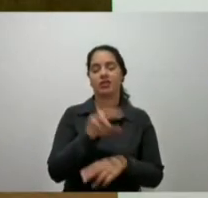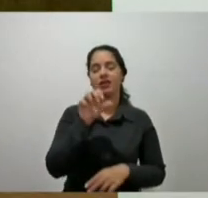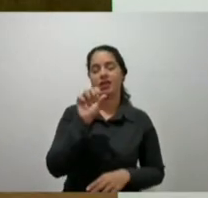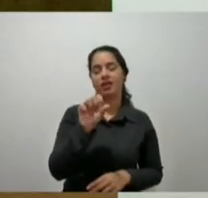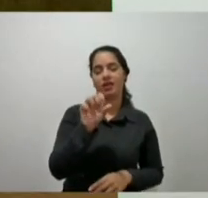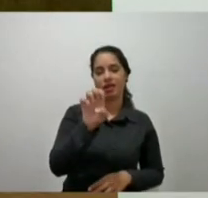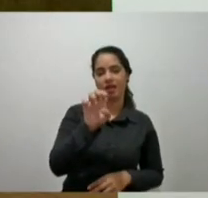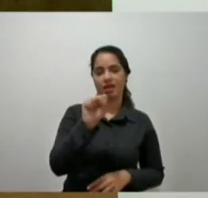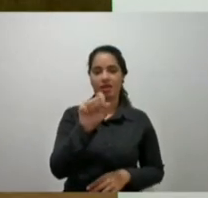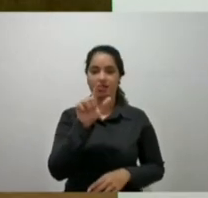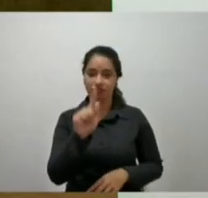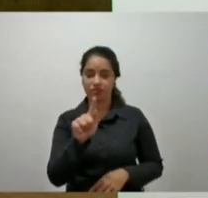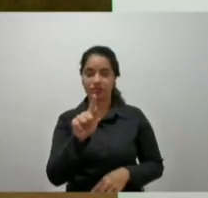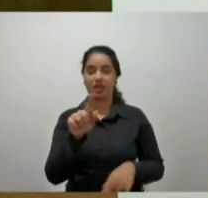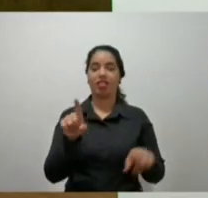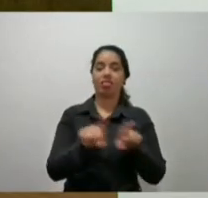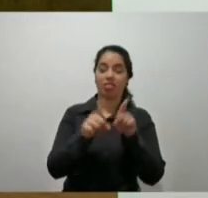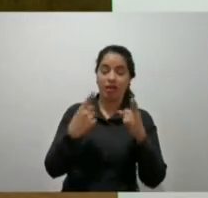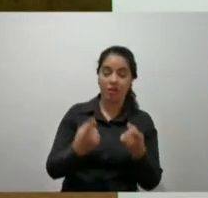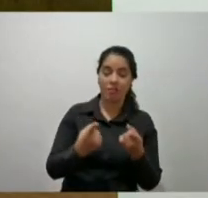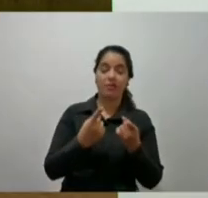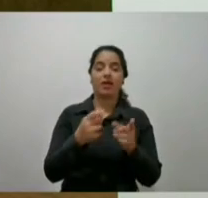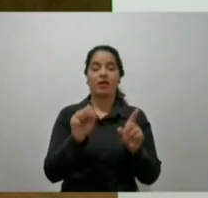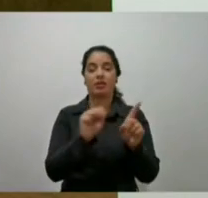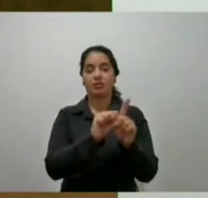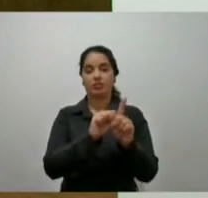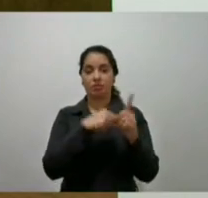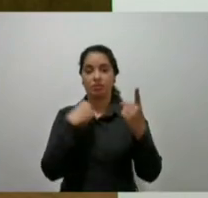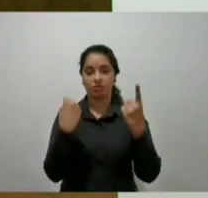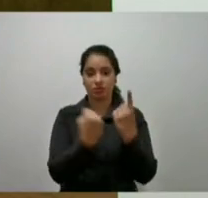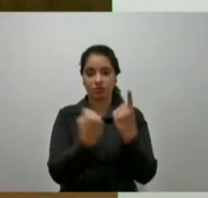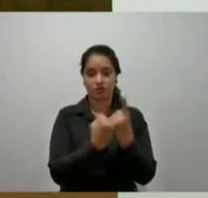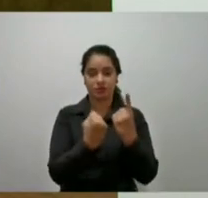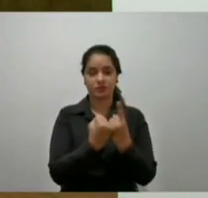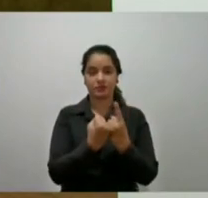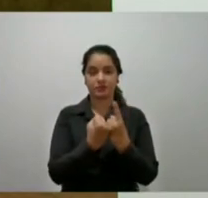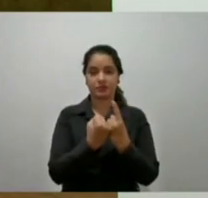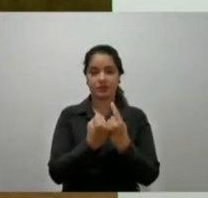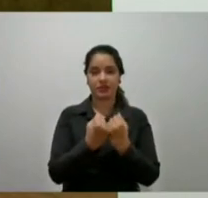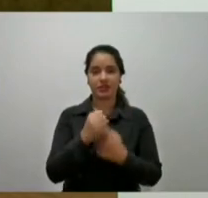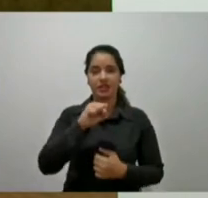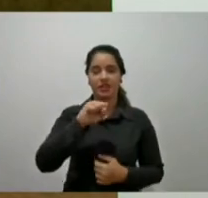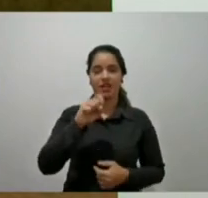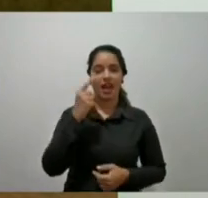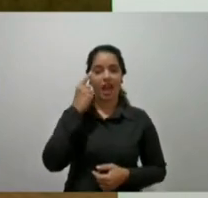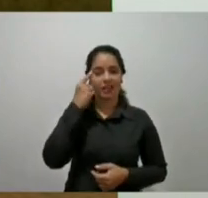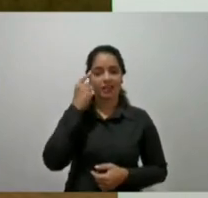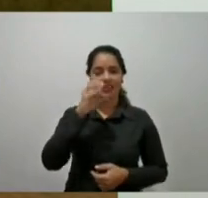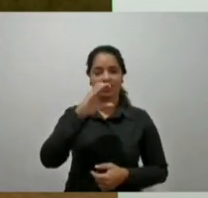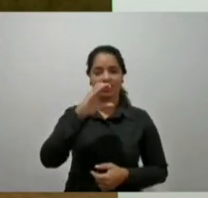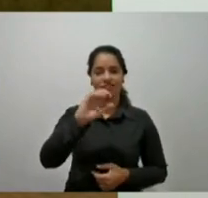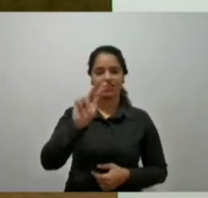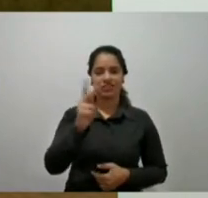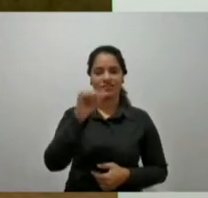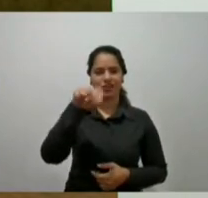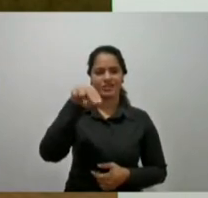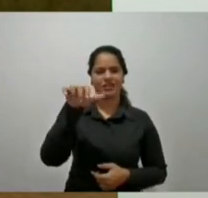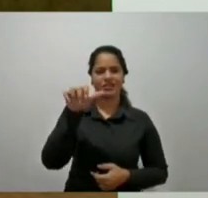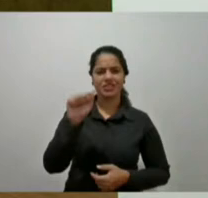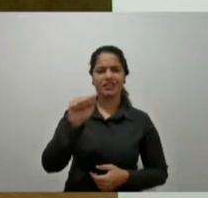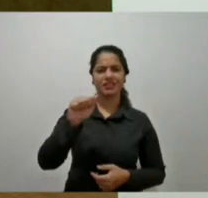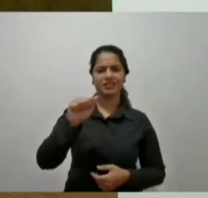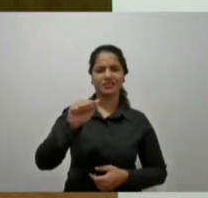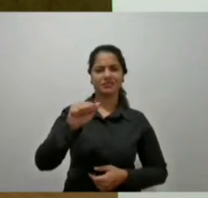questão social, que é sobre a questão da China. A gente tem visto aí essas semanas a China fazendo